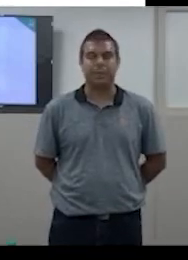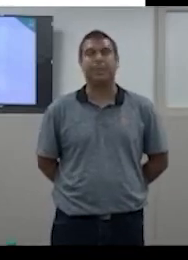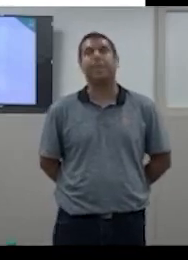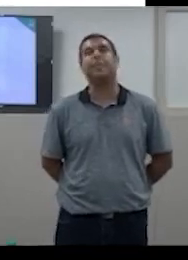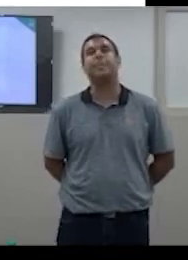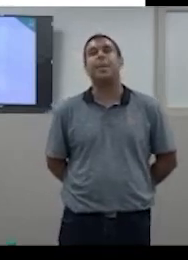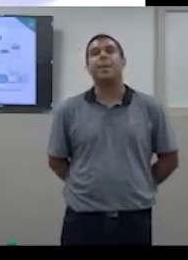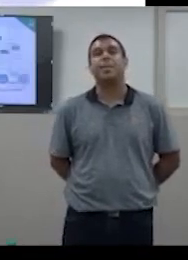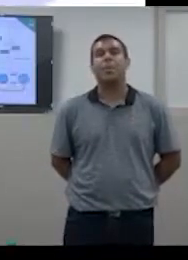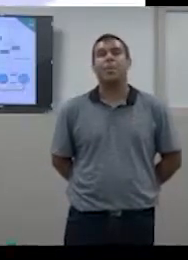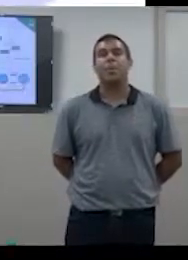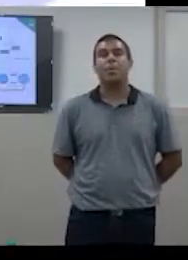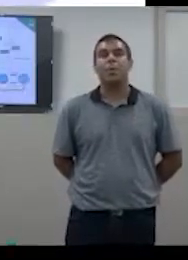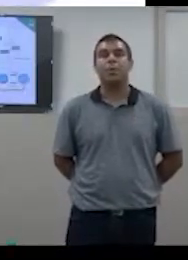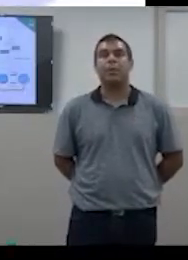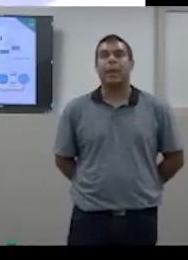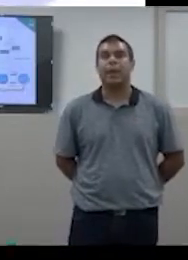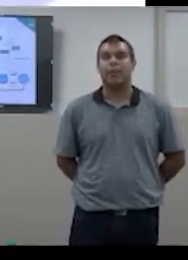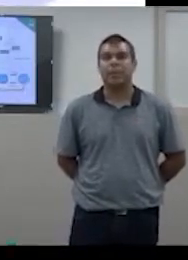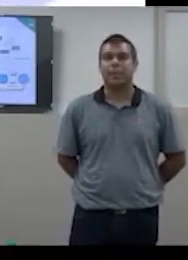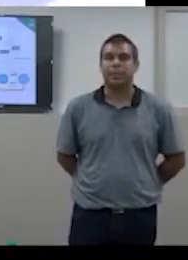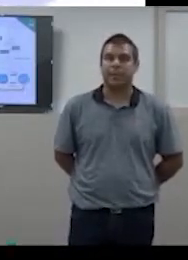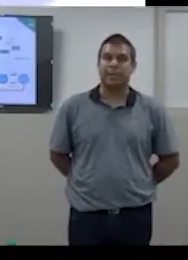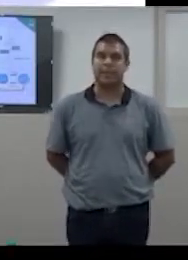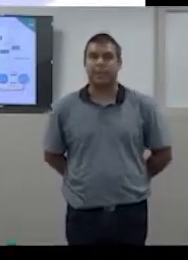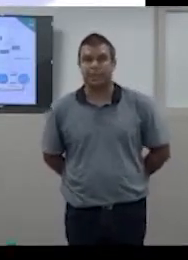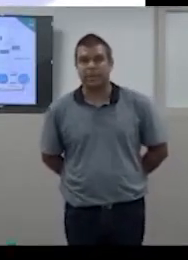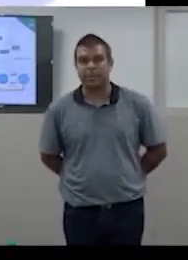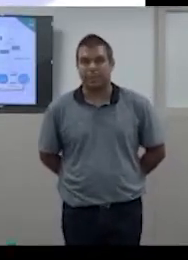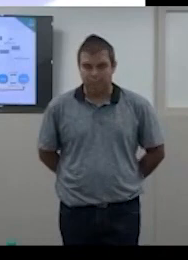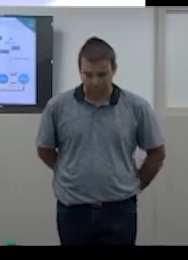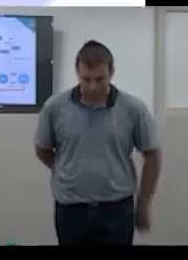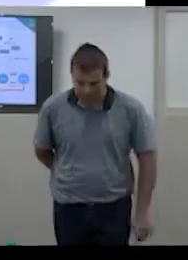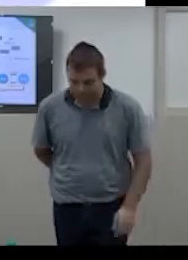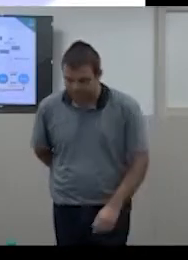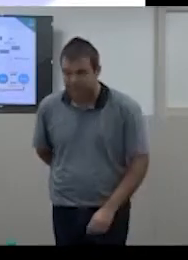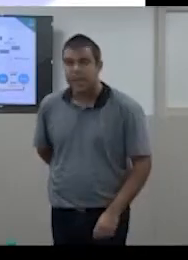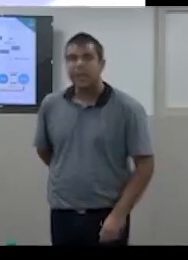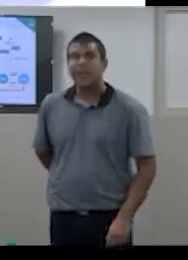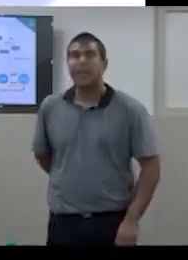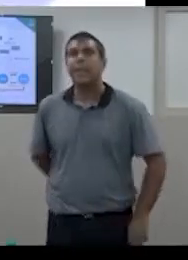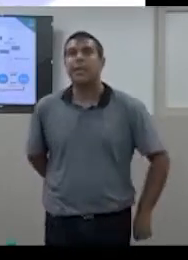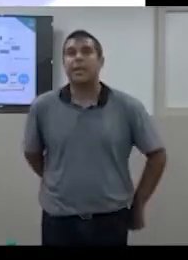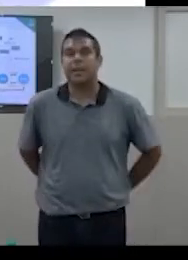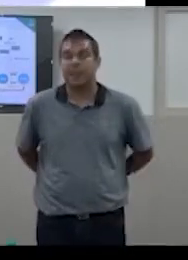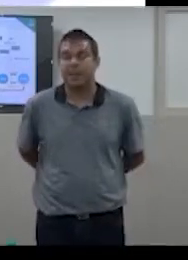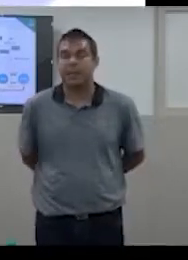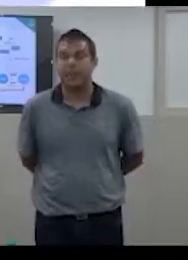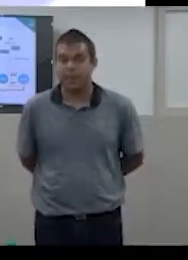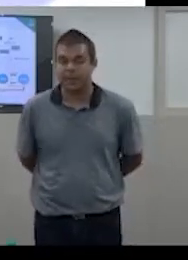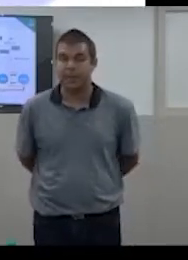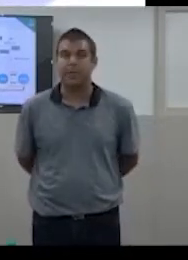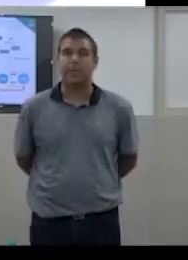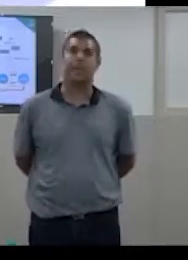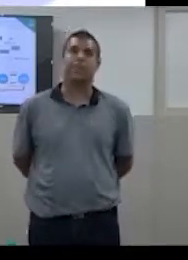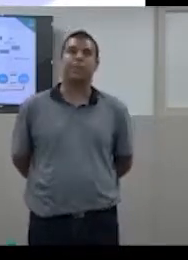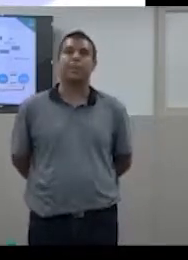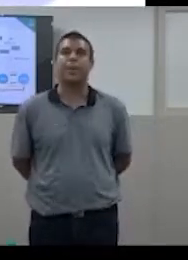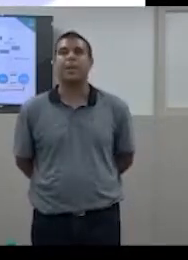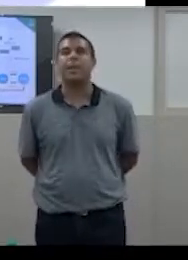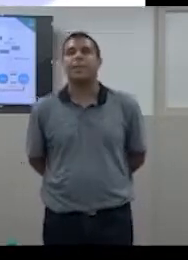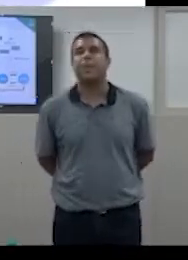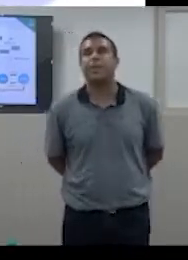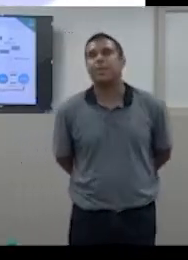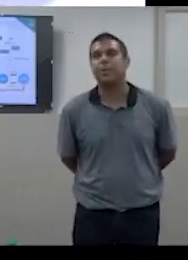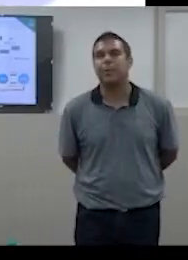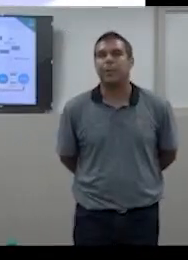ponto de ebulição, beleza? Bom, um outro gráfico que eu queria trazer para vocês ali, pessoal, então assim, você tem aquele gráfico que está em cima, a